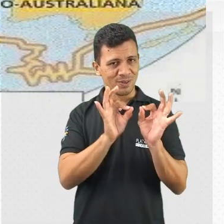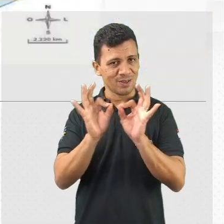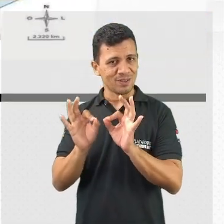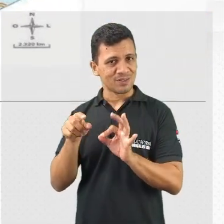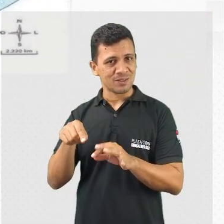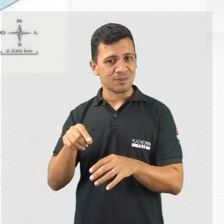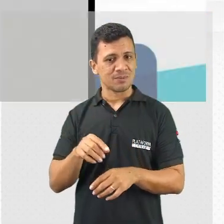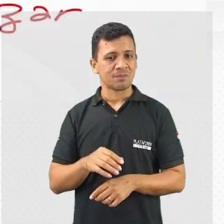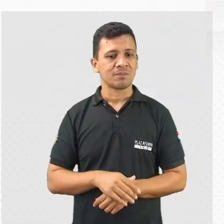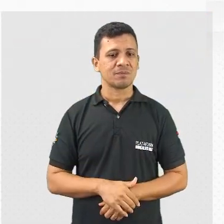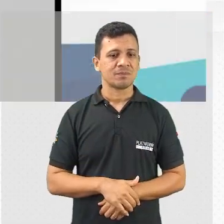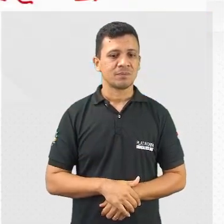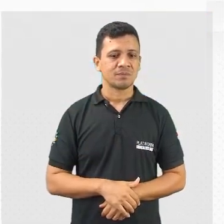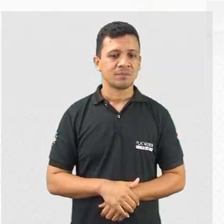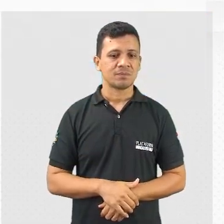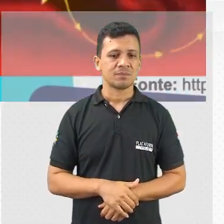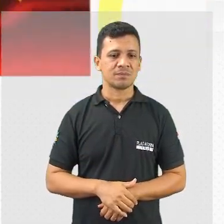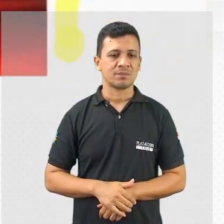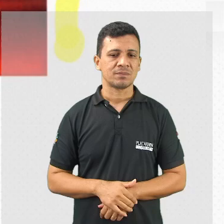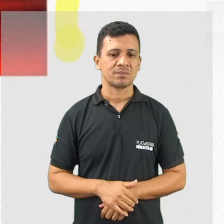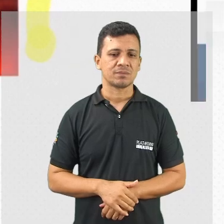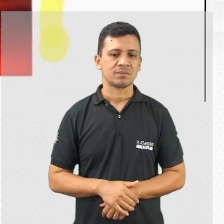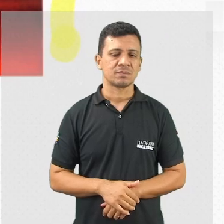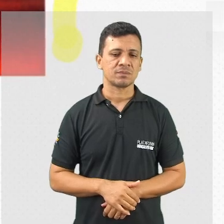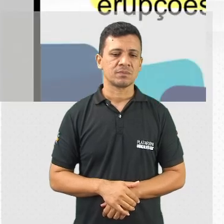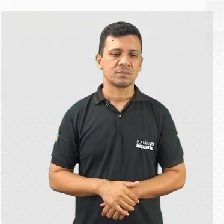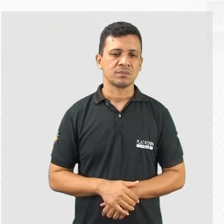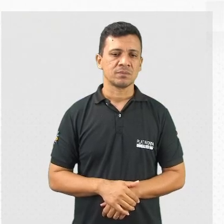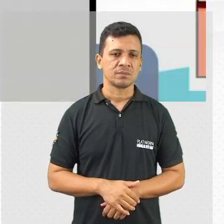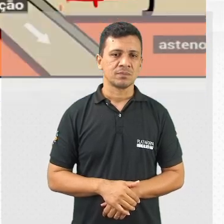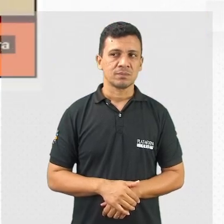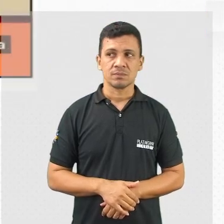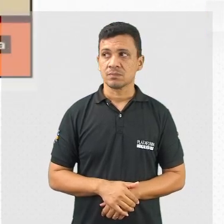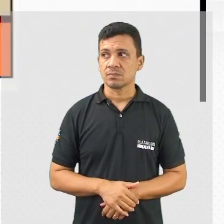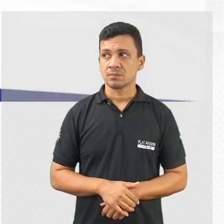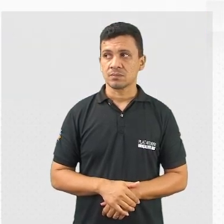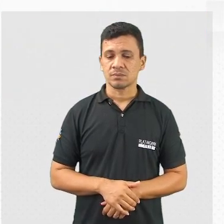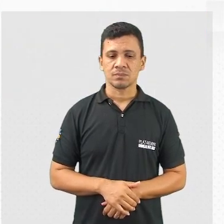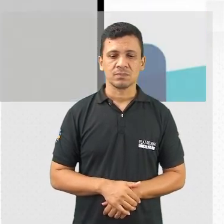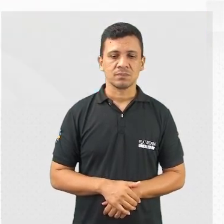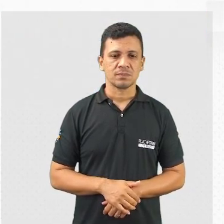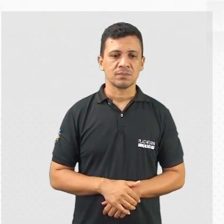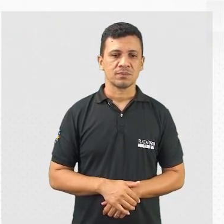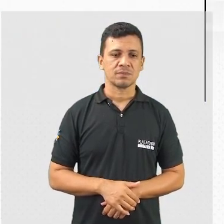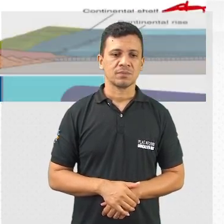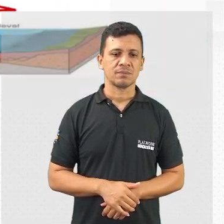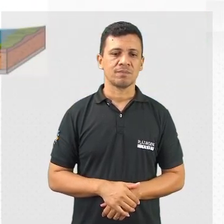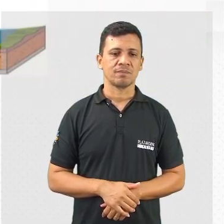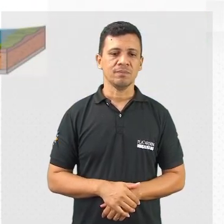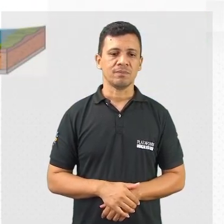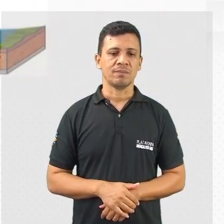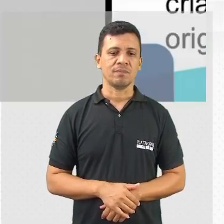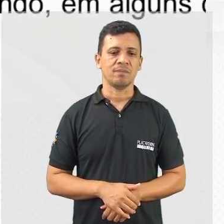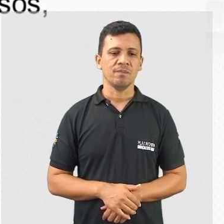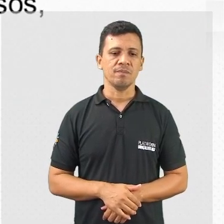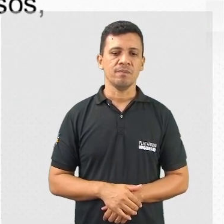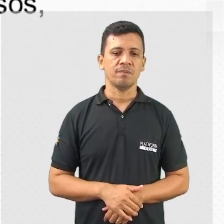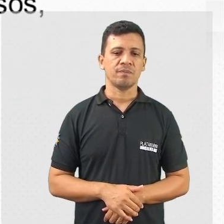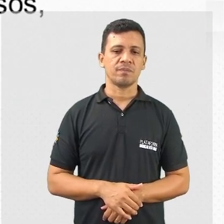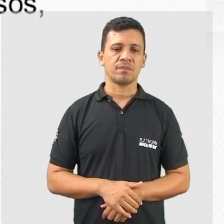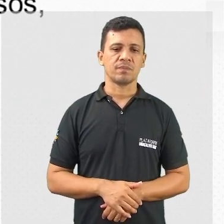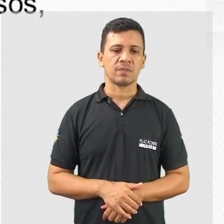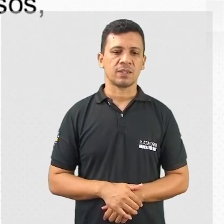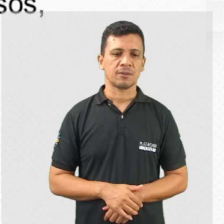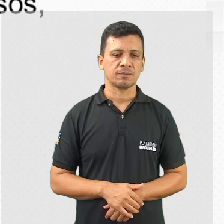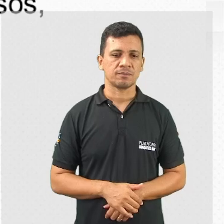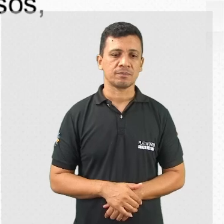Ajuda a gente a entender um pouquinho também desses movimentos. Continuando. Deixa eu voltar aqui para o slide, vamos lá, pronto.